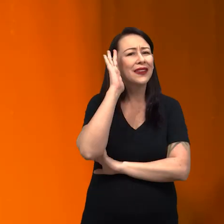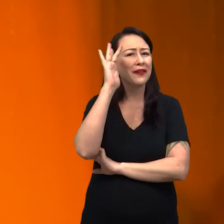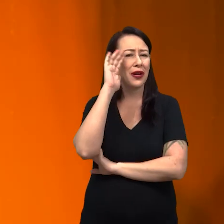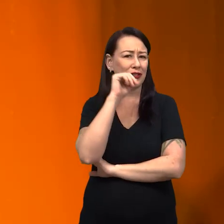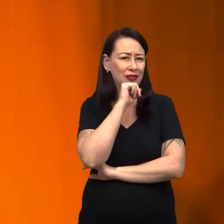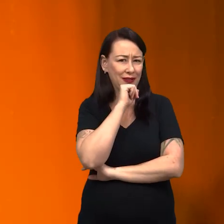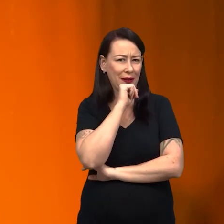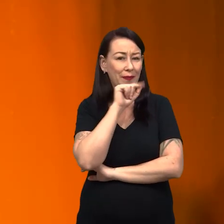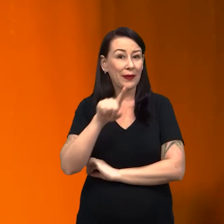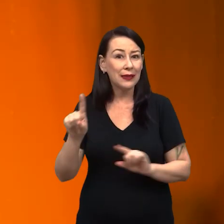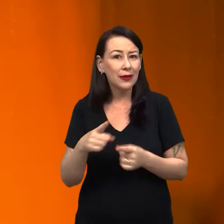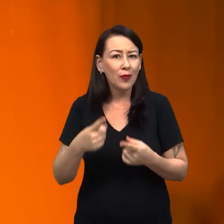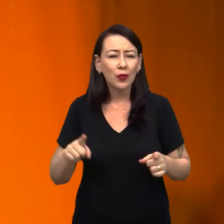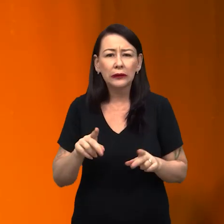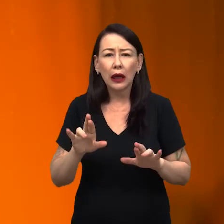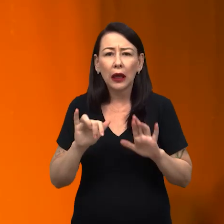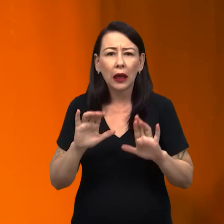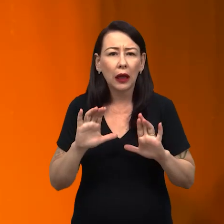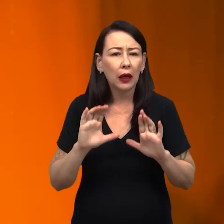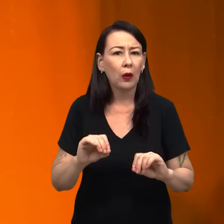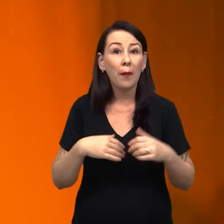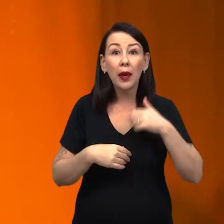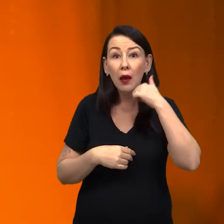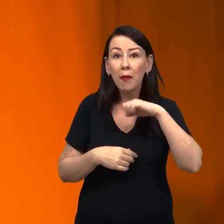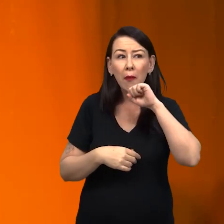imagine a preciosidade dessa cantiga mineira,